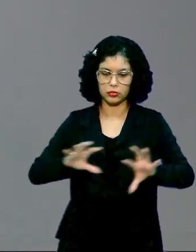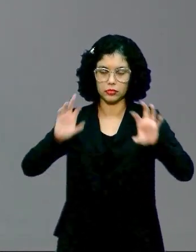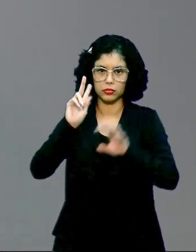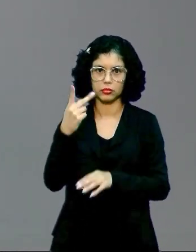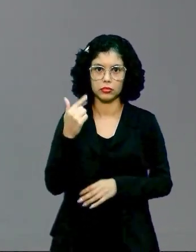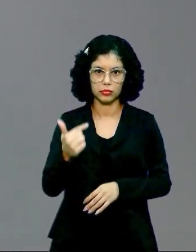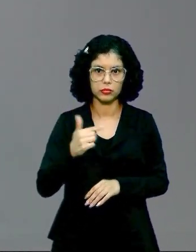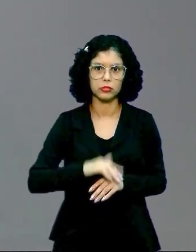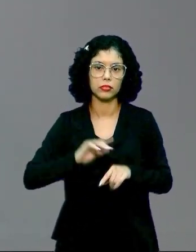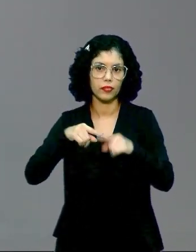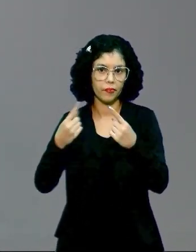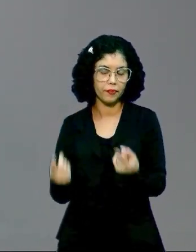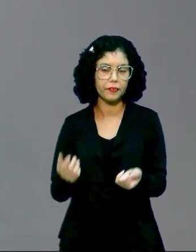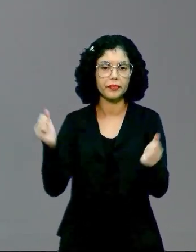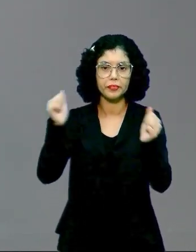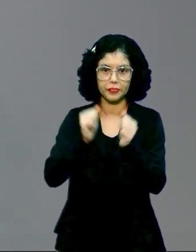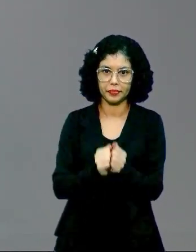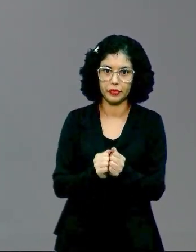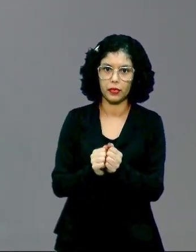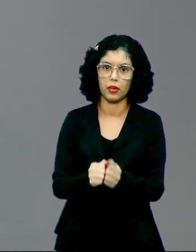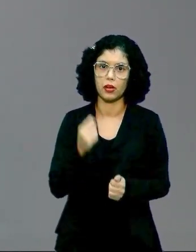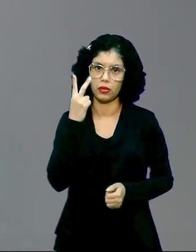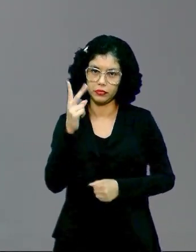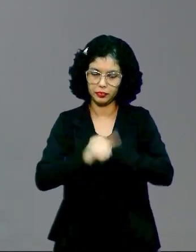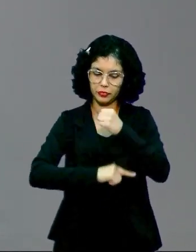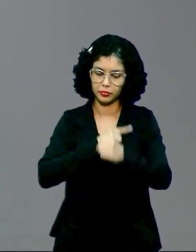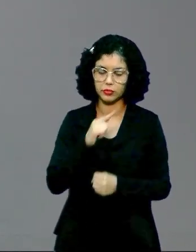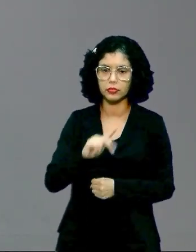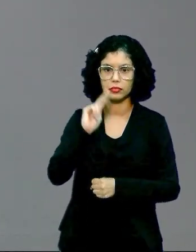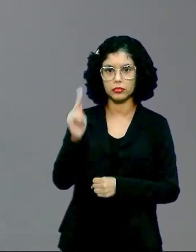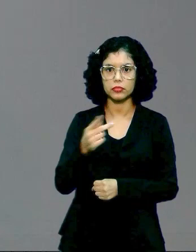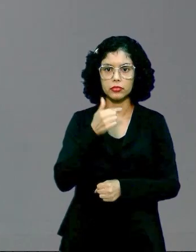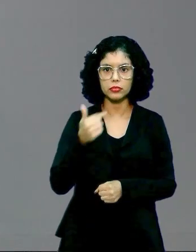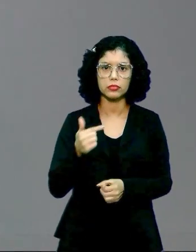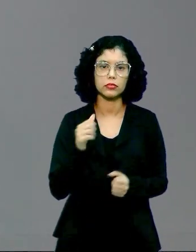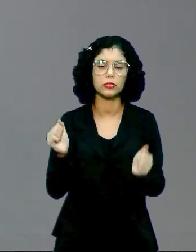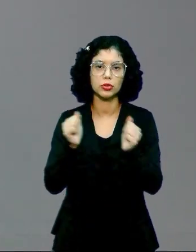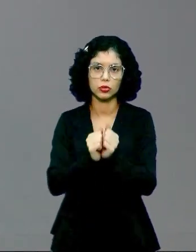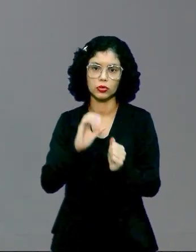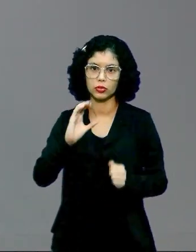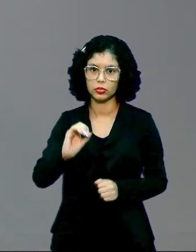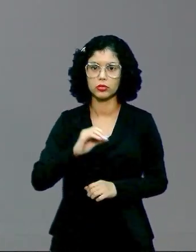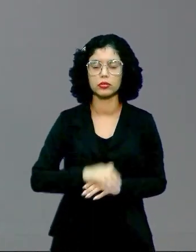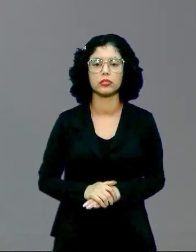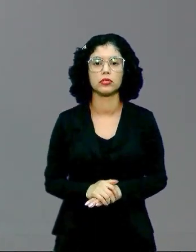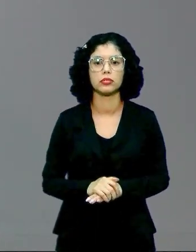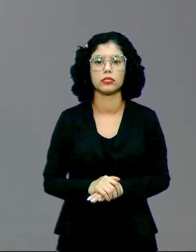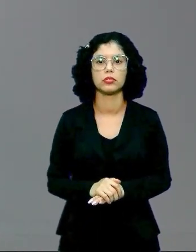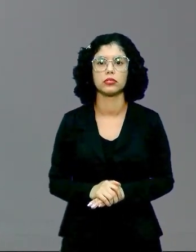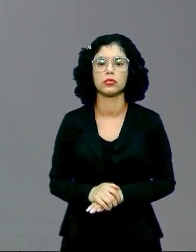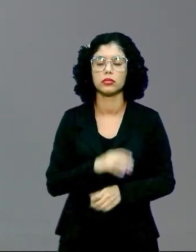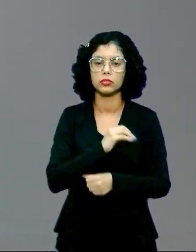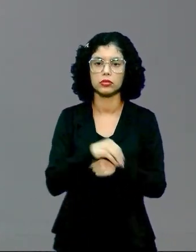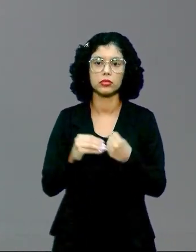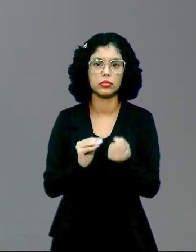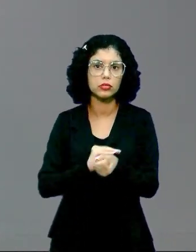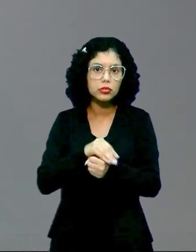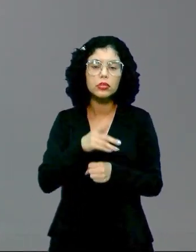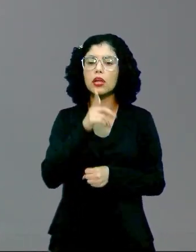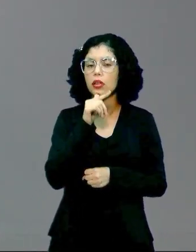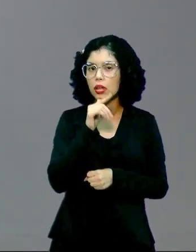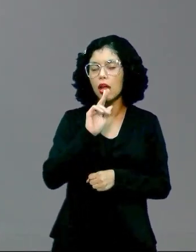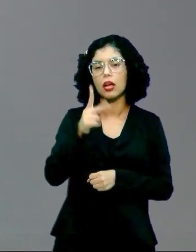H2. Porém, se nós juntarmos dois átomos de hidrogênio com um átomo de oxigênio, nós vamos produzir uma molécula de